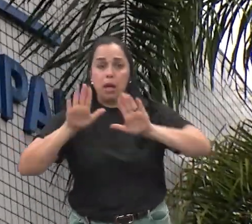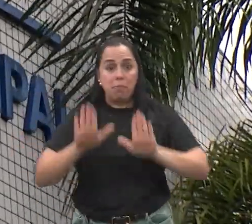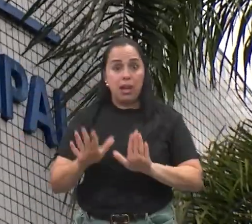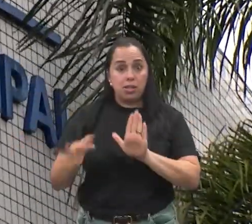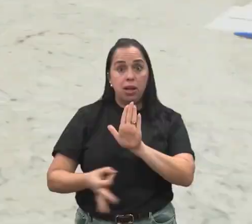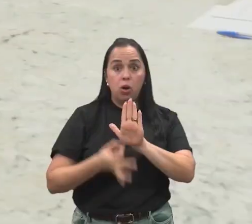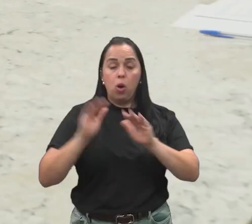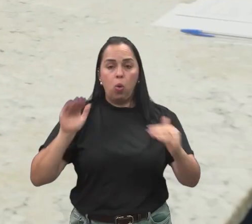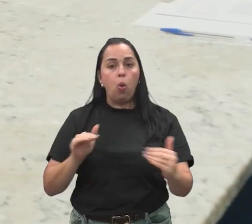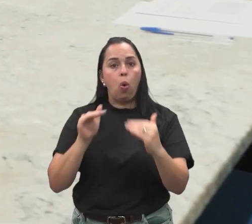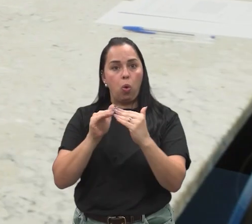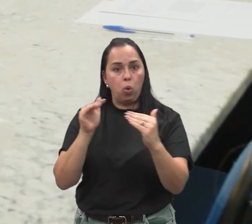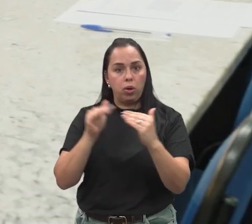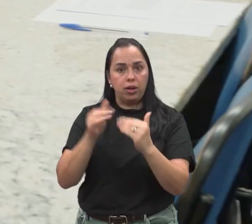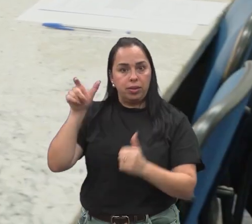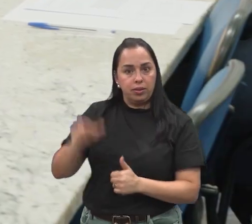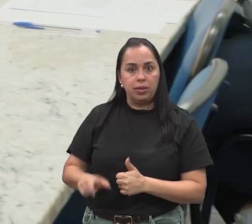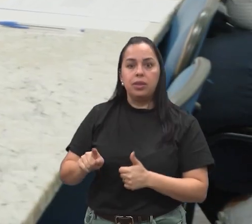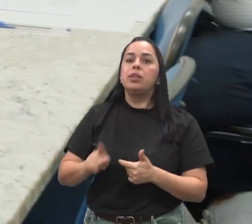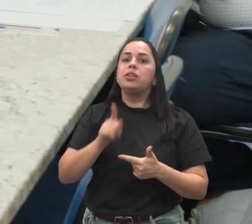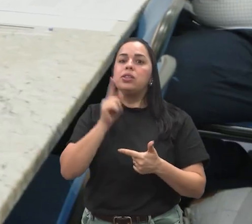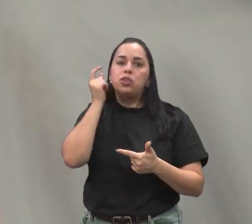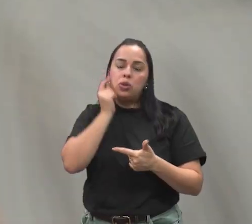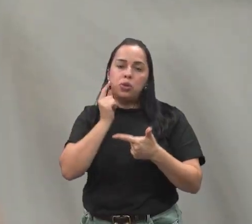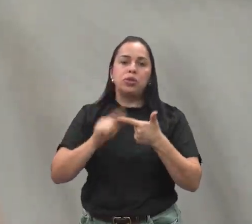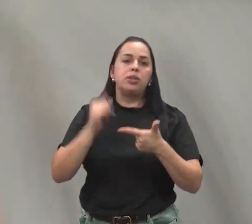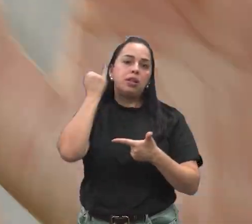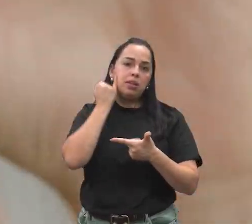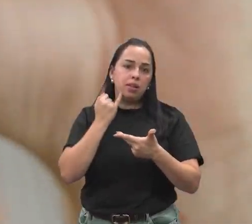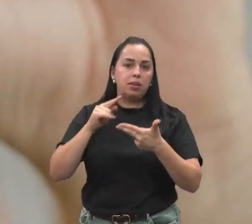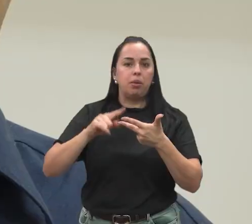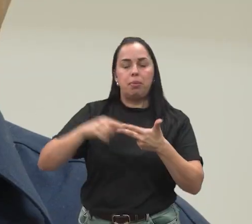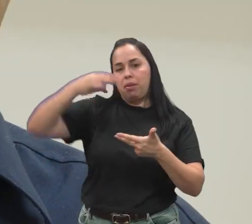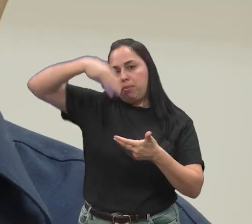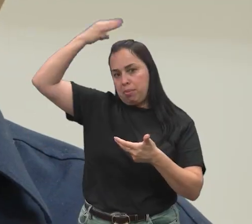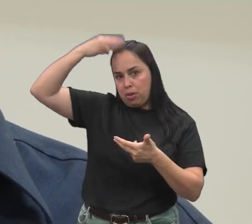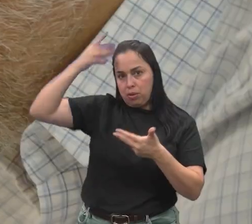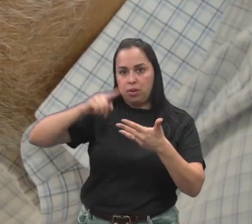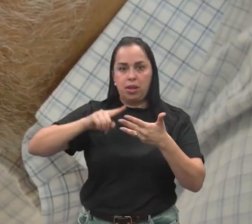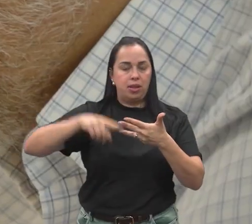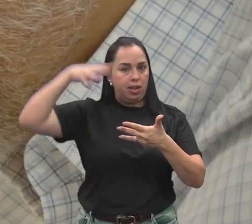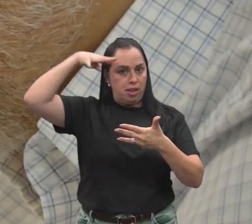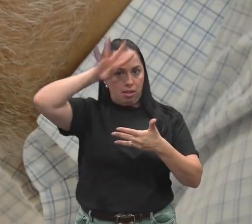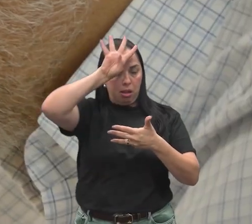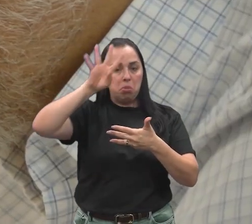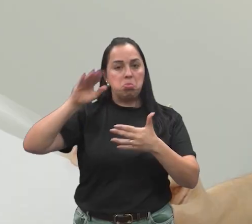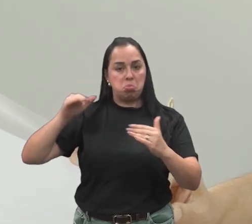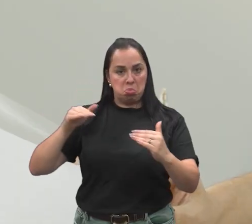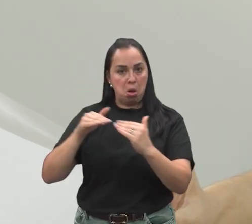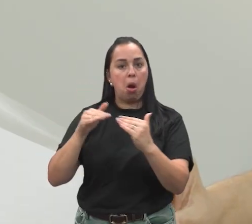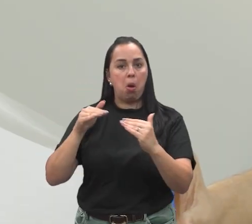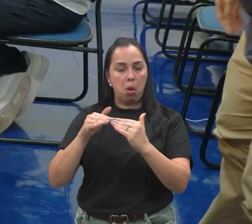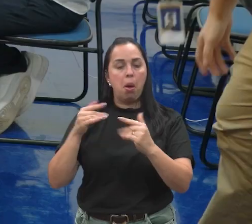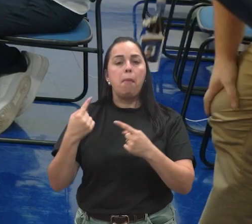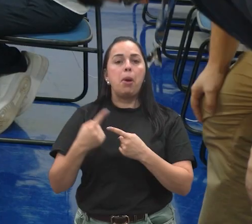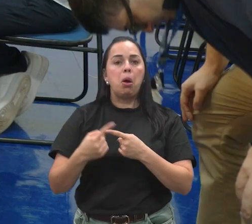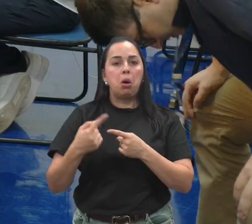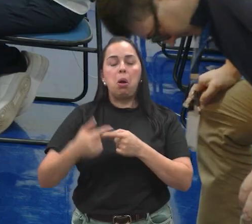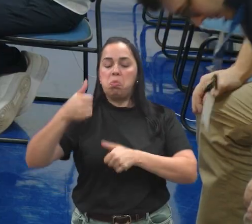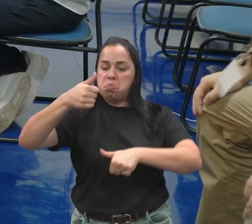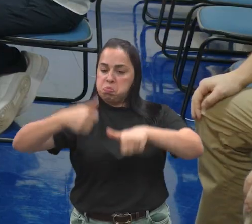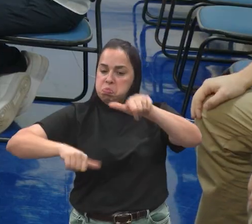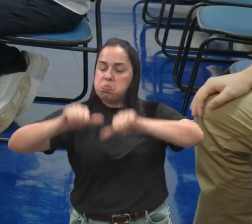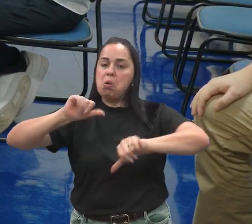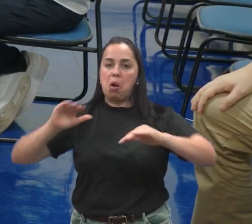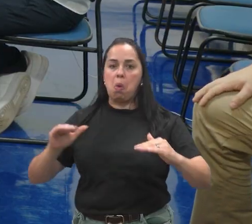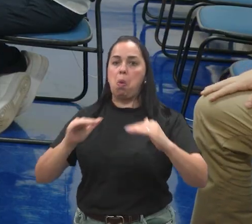Direitos Humanos. O parecer favorável dos vereadores Gilson Campos, Zé Luiz, Milton Vieira Filho e Sena se baseou